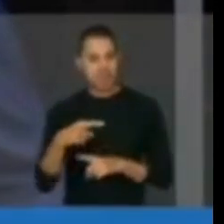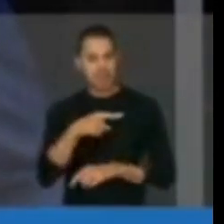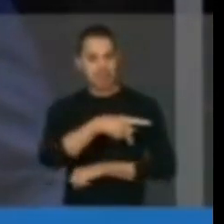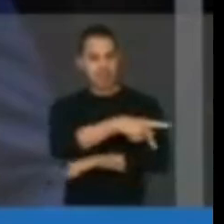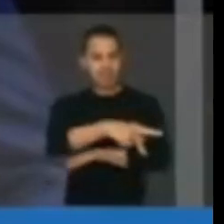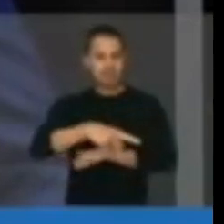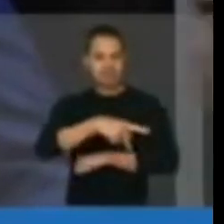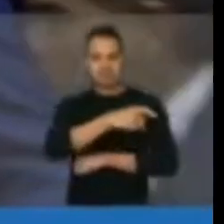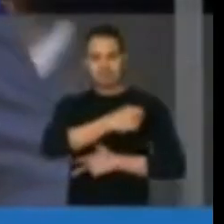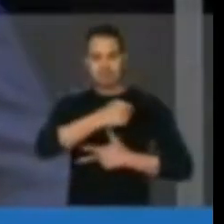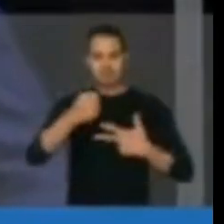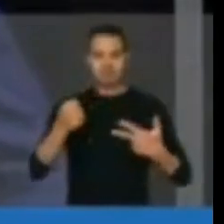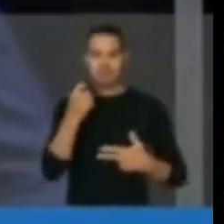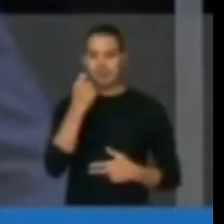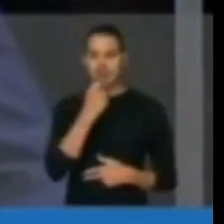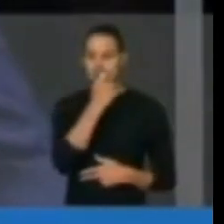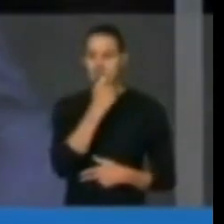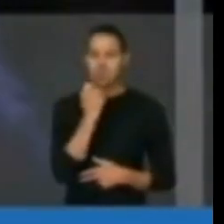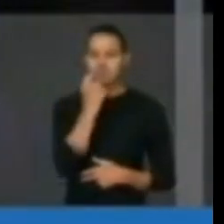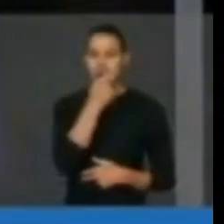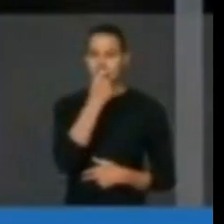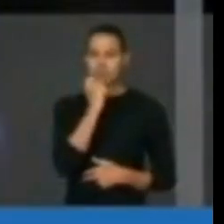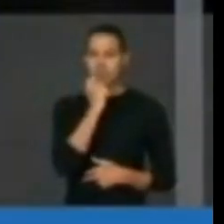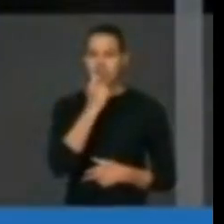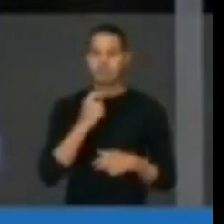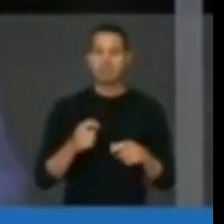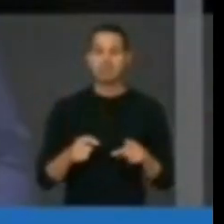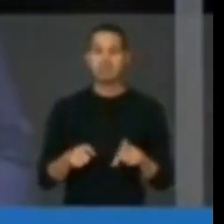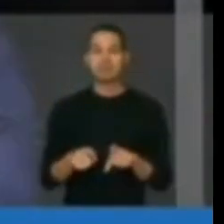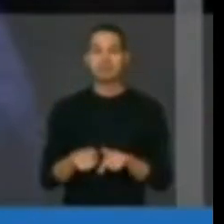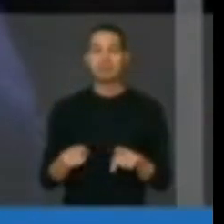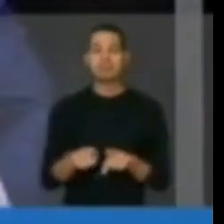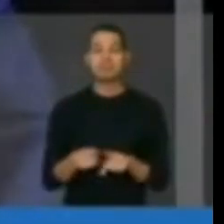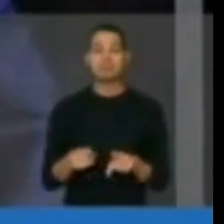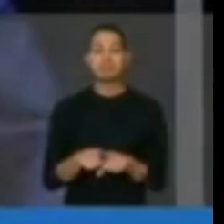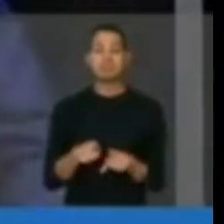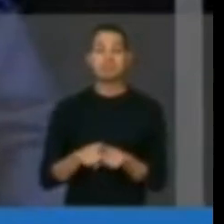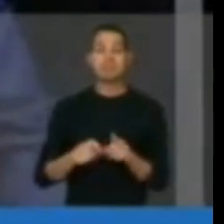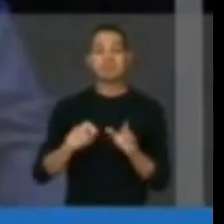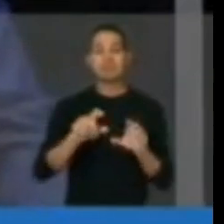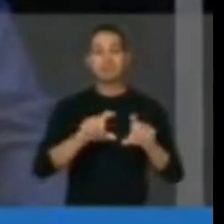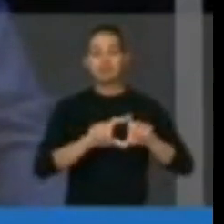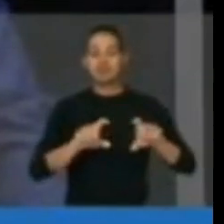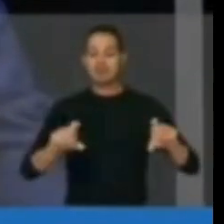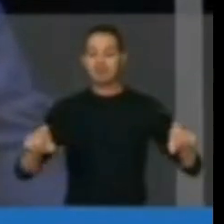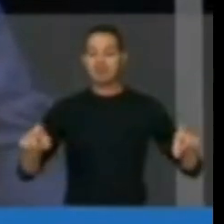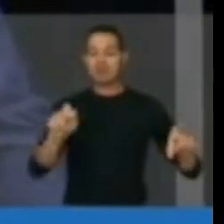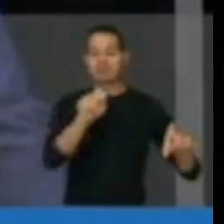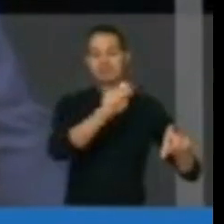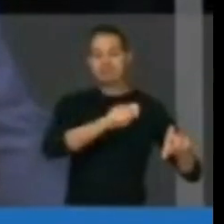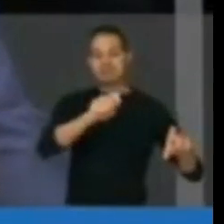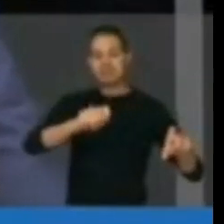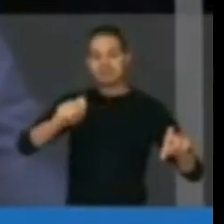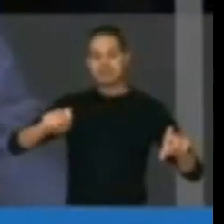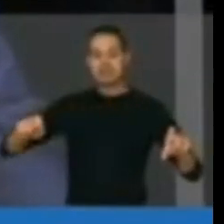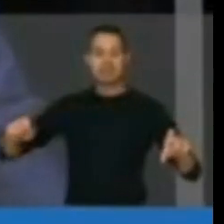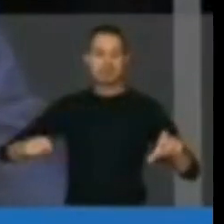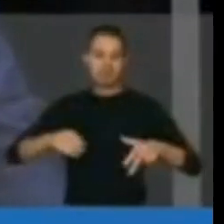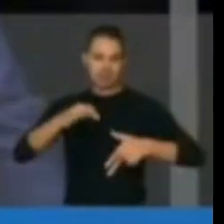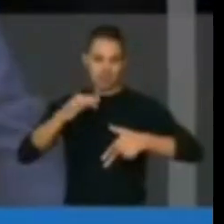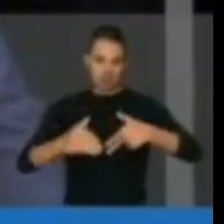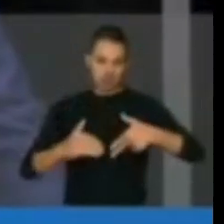um batom e tendo escrito uma frase conhecida por todos, proferida por um ministro do Suprema